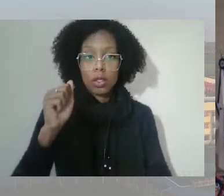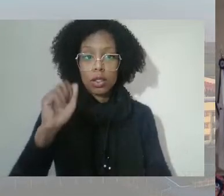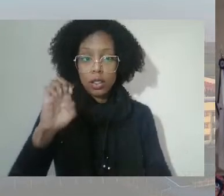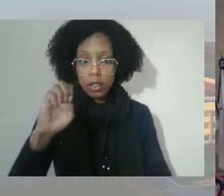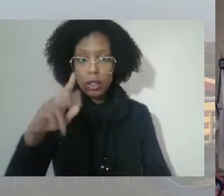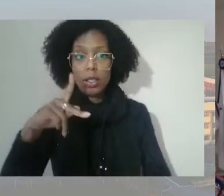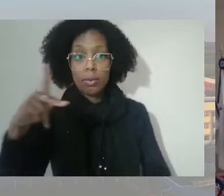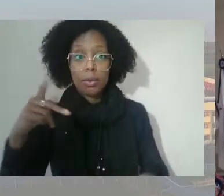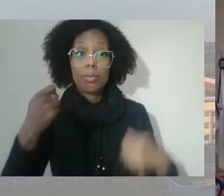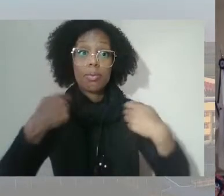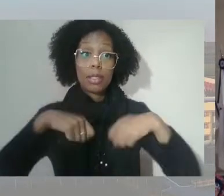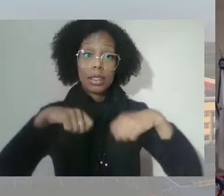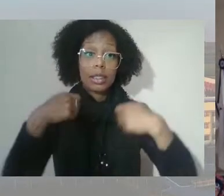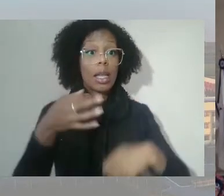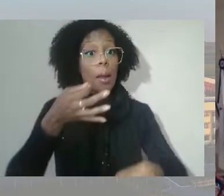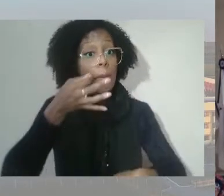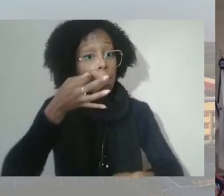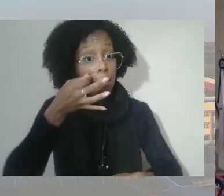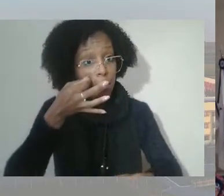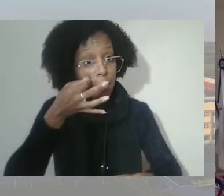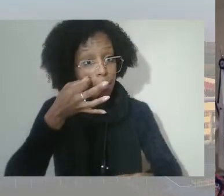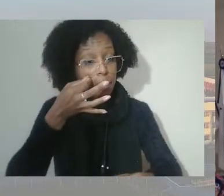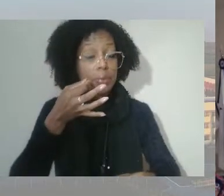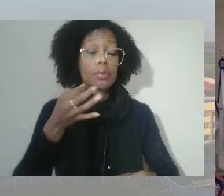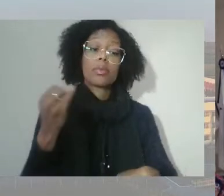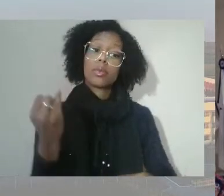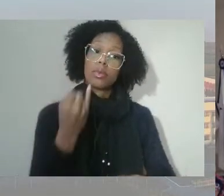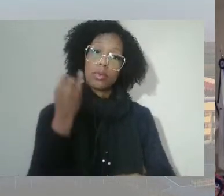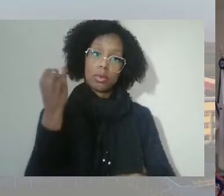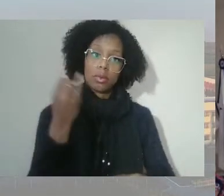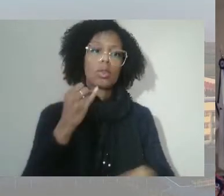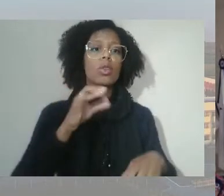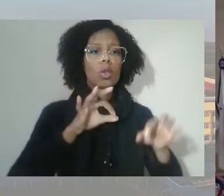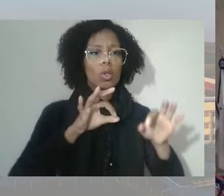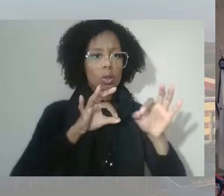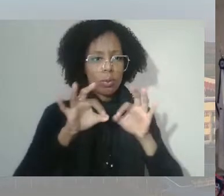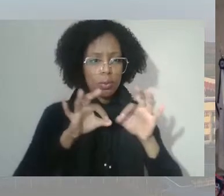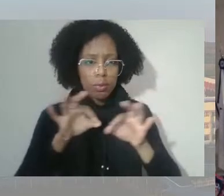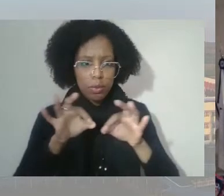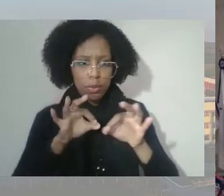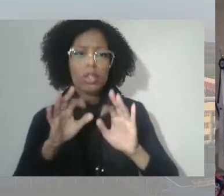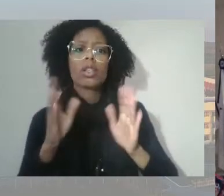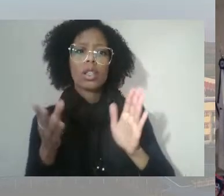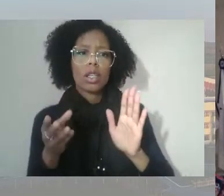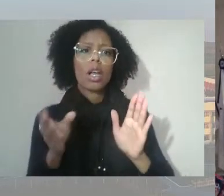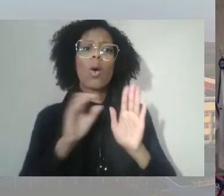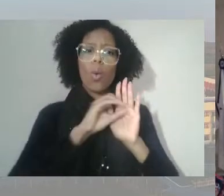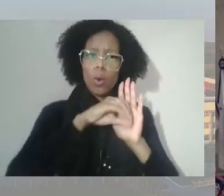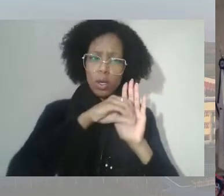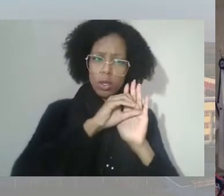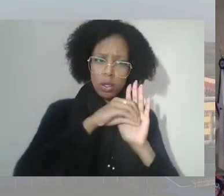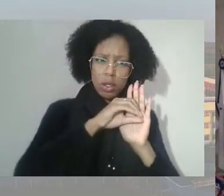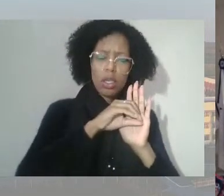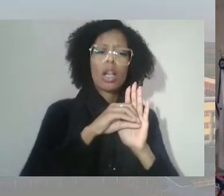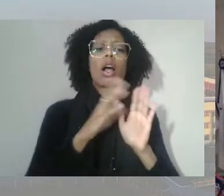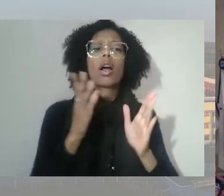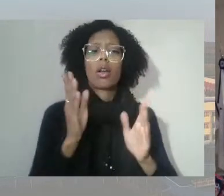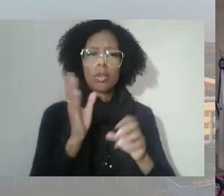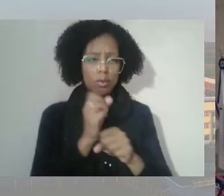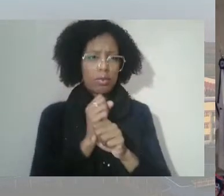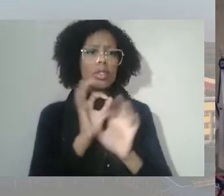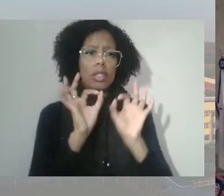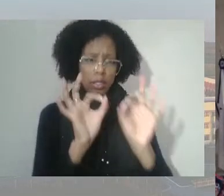presencial. Tá? Já existe um, dentro do planejamento orçamentário, já existe um valor definido para isso, para